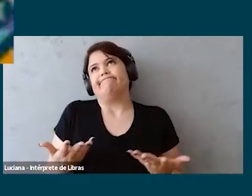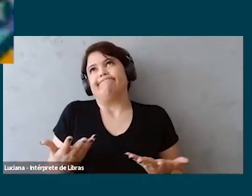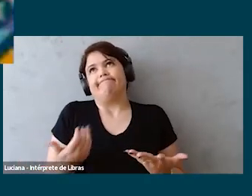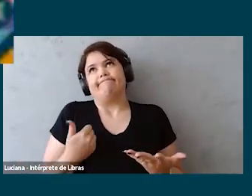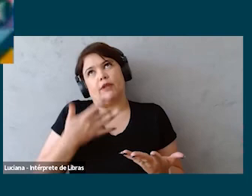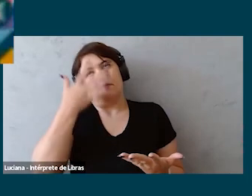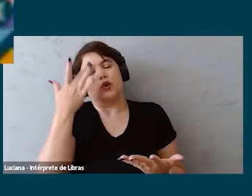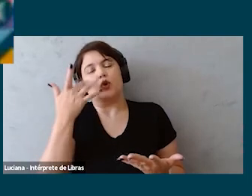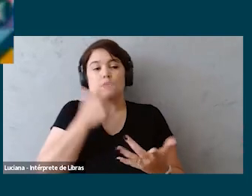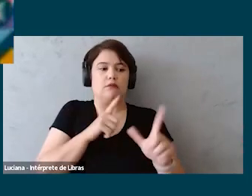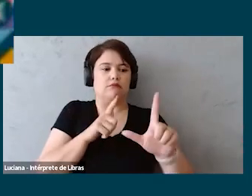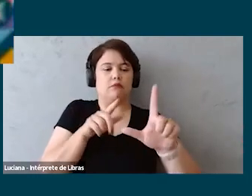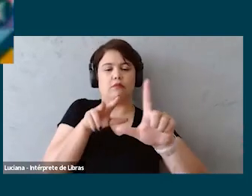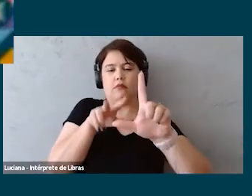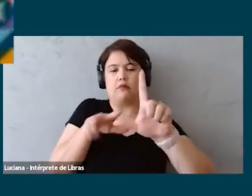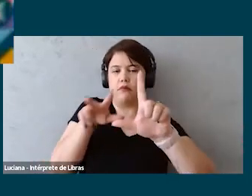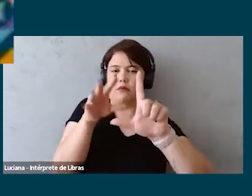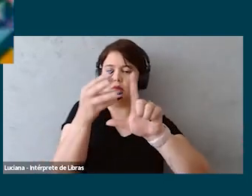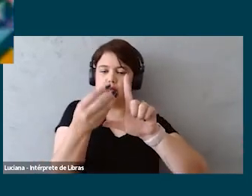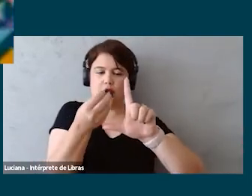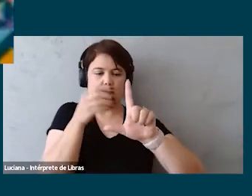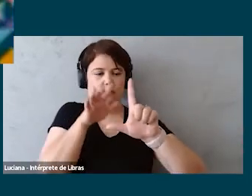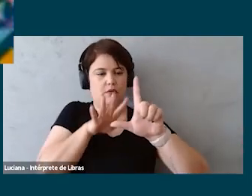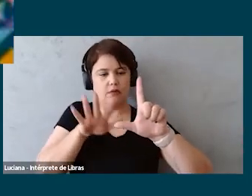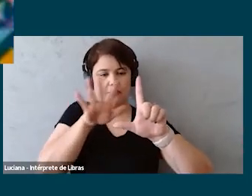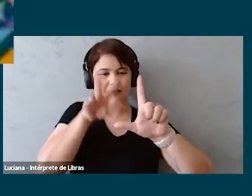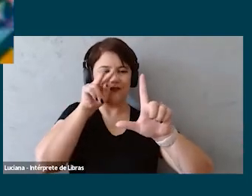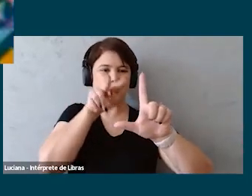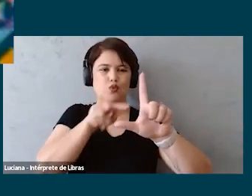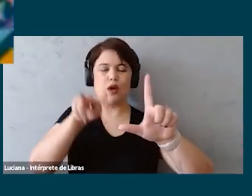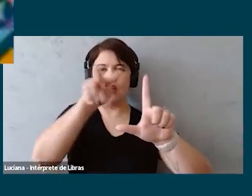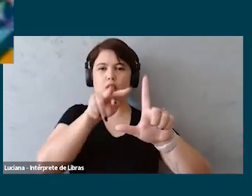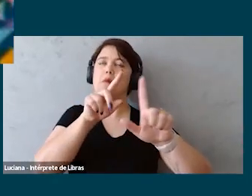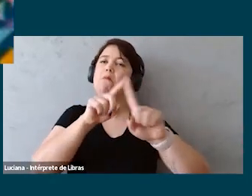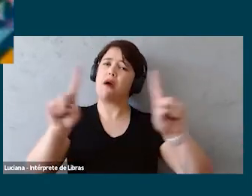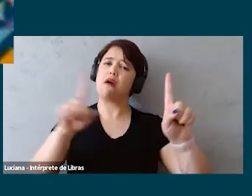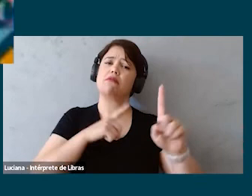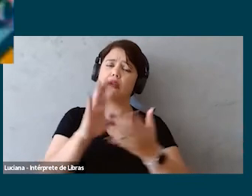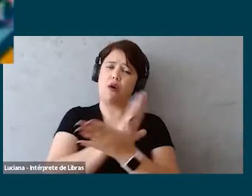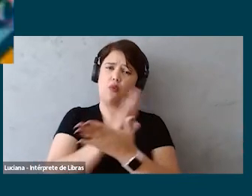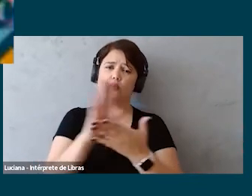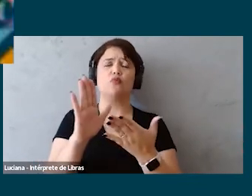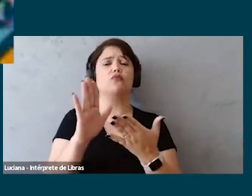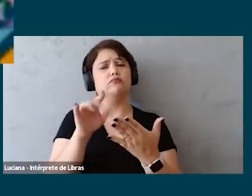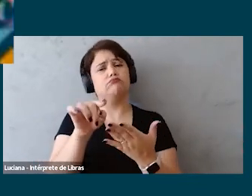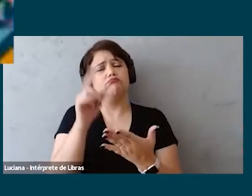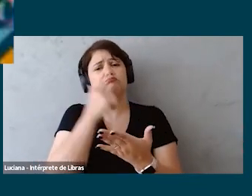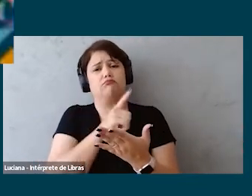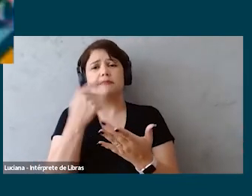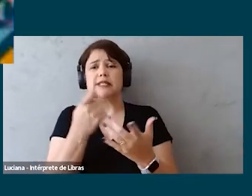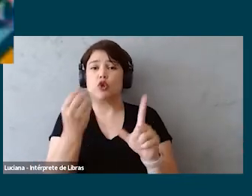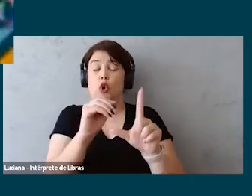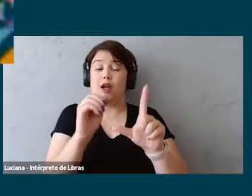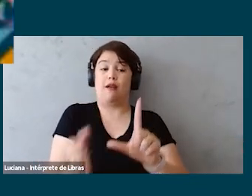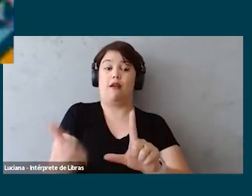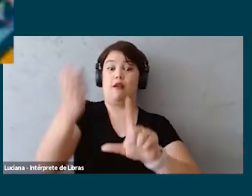como que a pessoa interage com a tela do que funcional. Mas existem alguns mecanismos, algumas bibliotecas que você tem